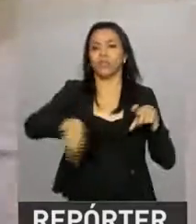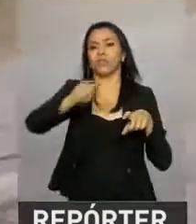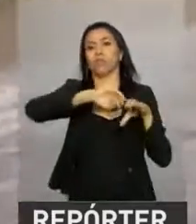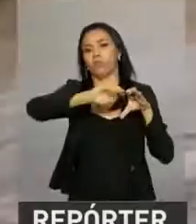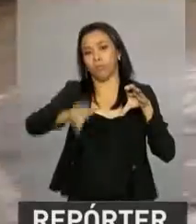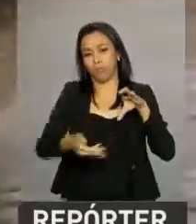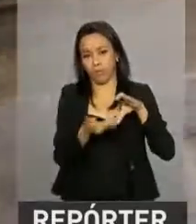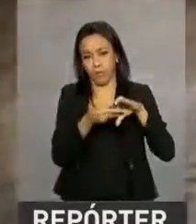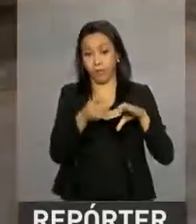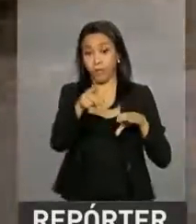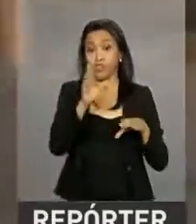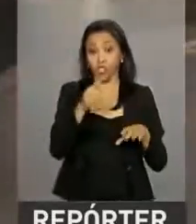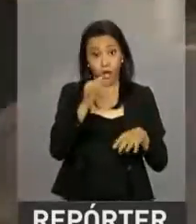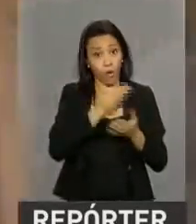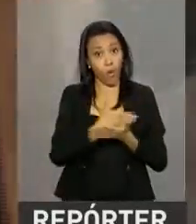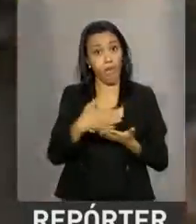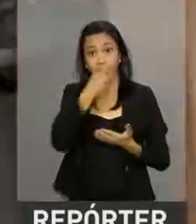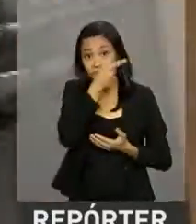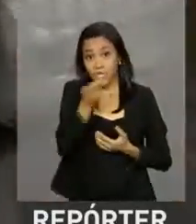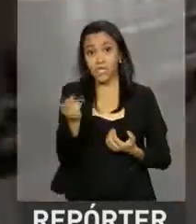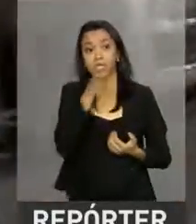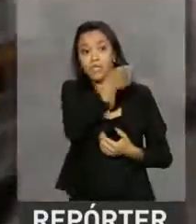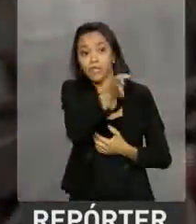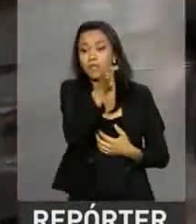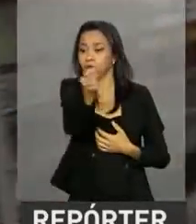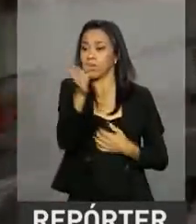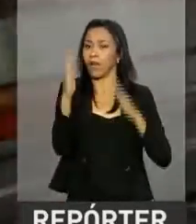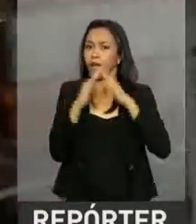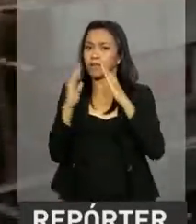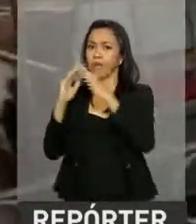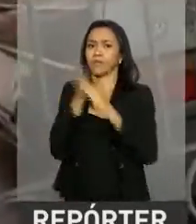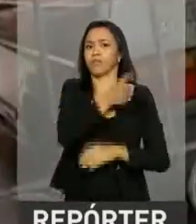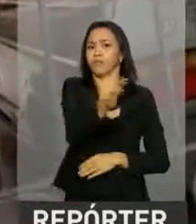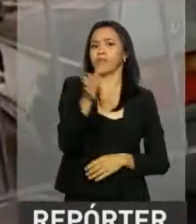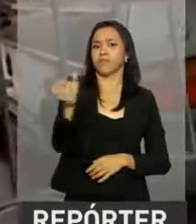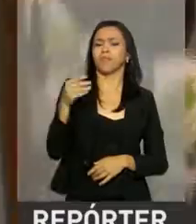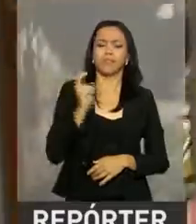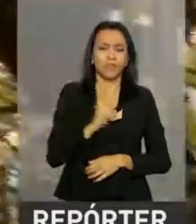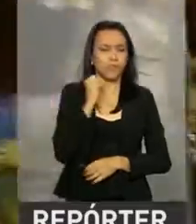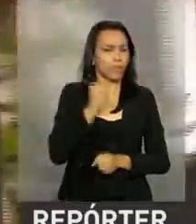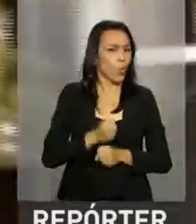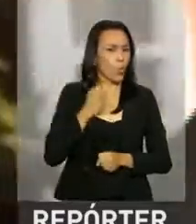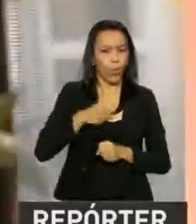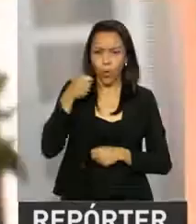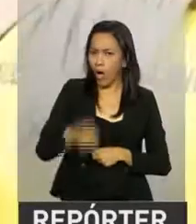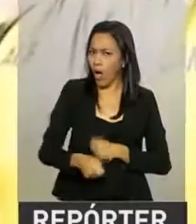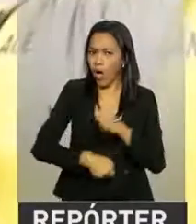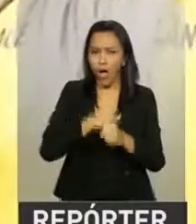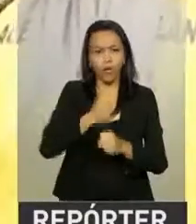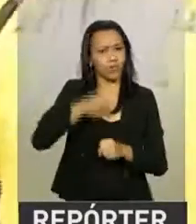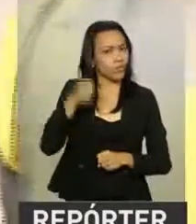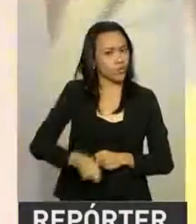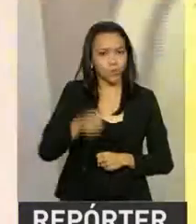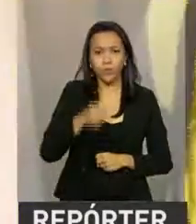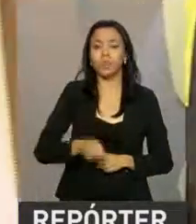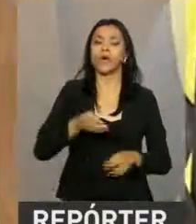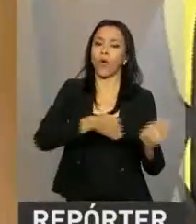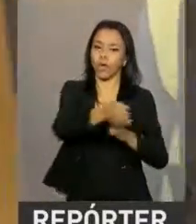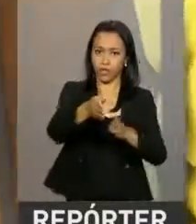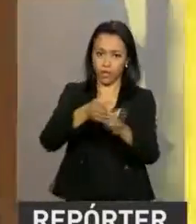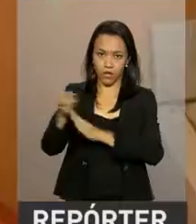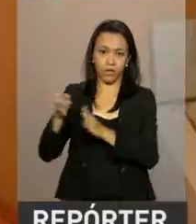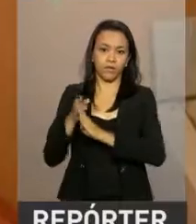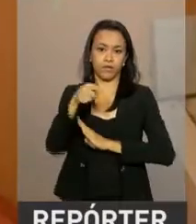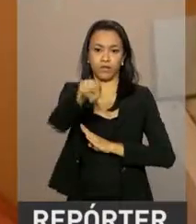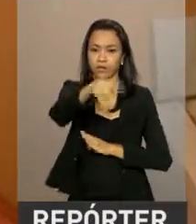já começam as visitas casa a casa. Todo ano, cerca de 600 mil residências recebem orientações